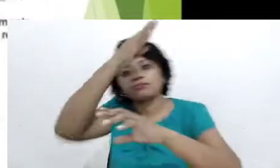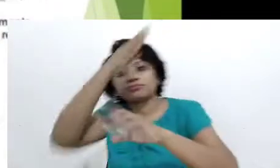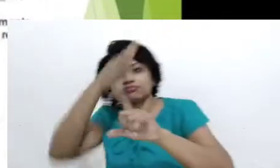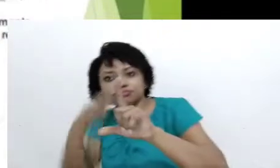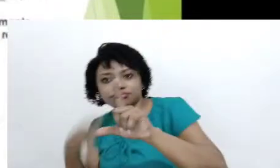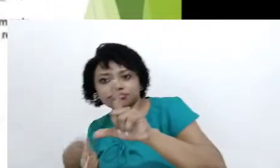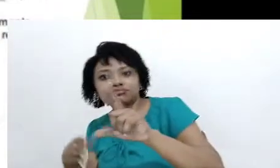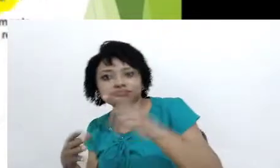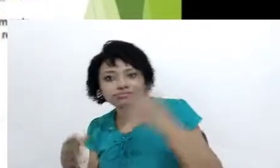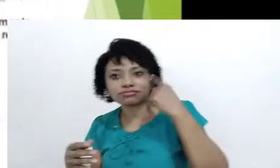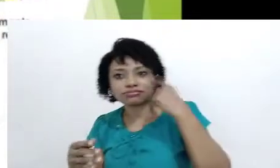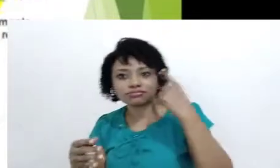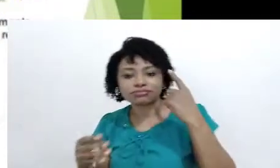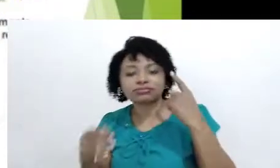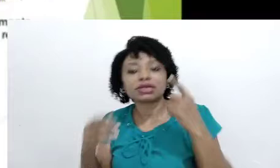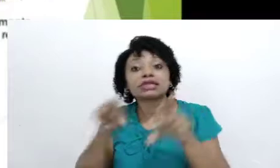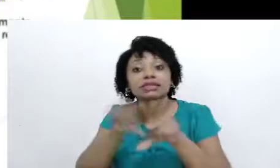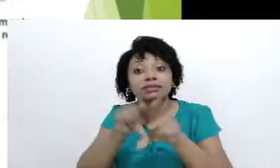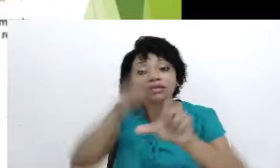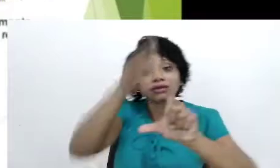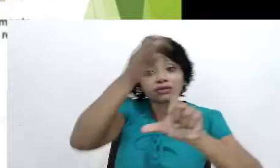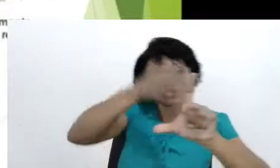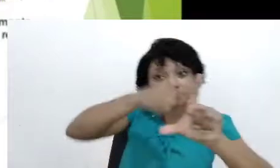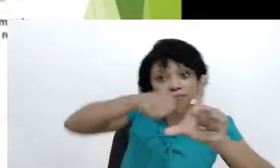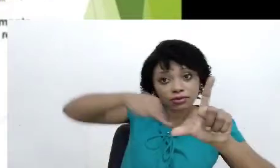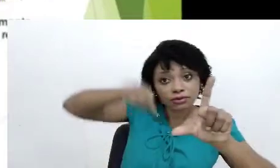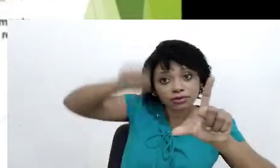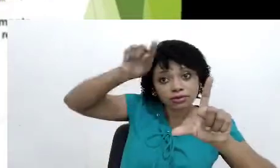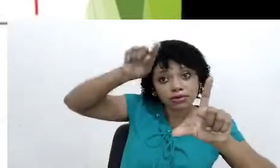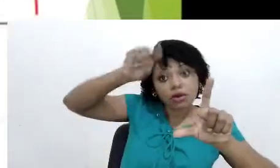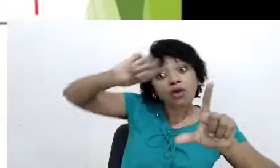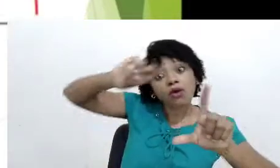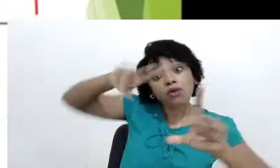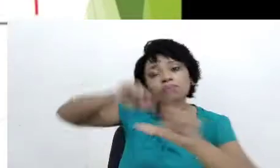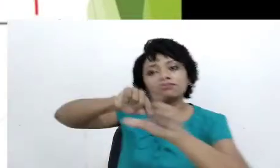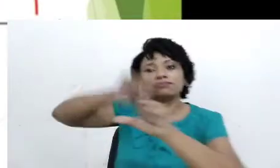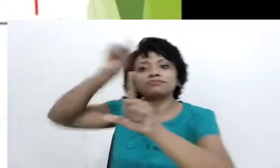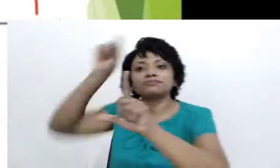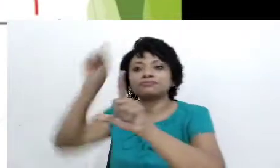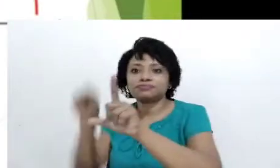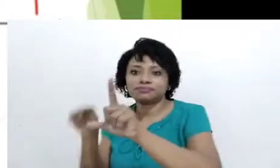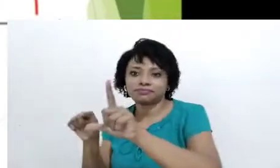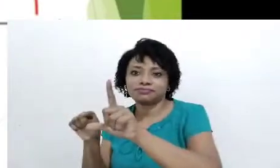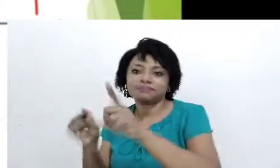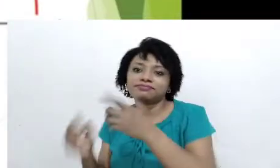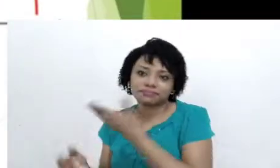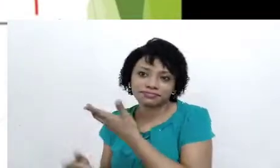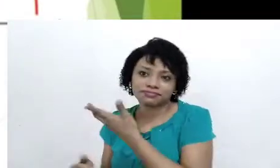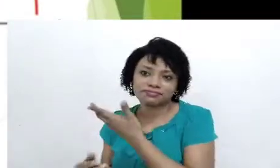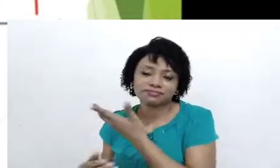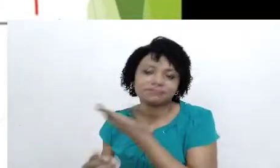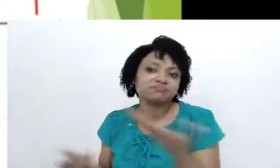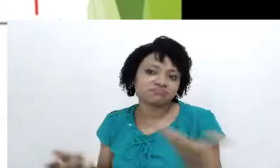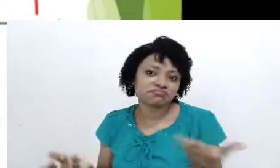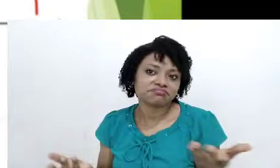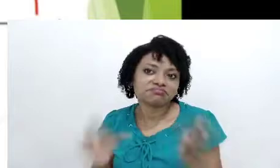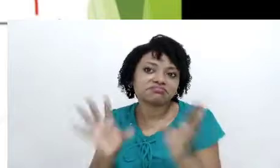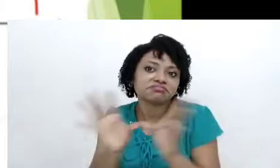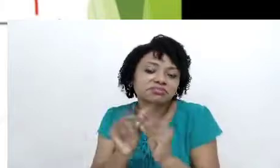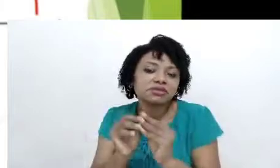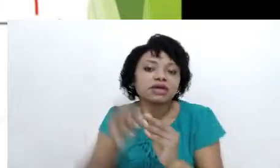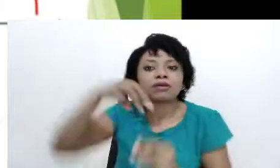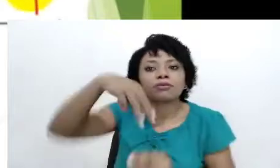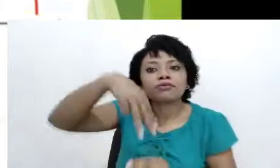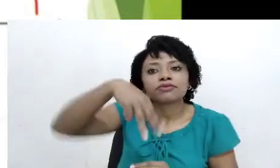gráfico da velocidade, uma reta crescente ou decrescente, gráfico da posição com cavidade para